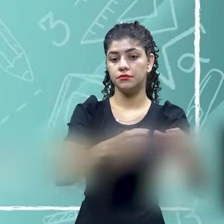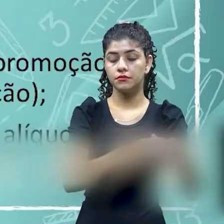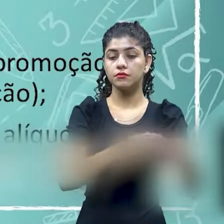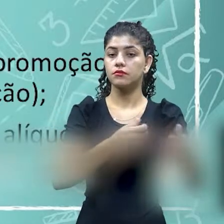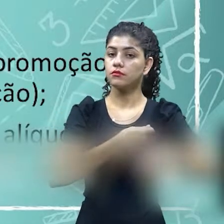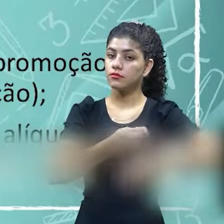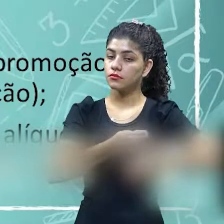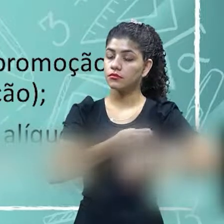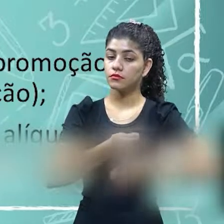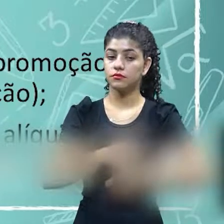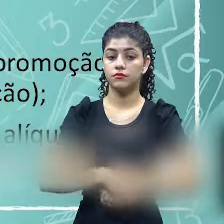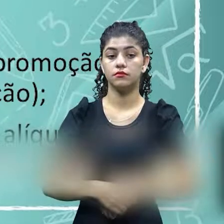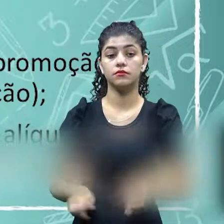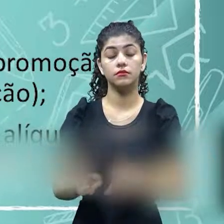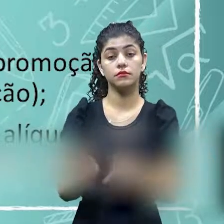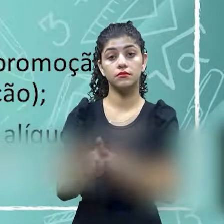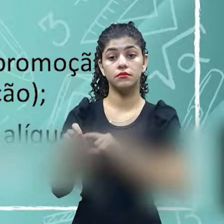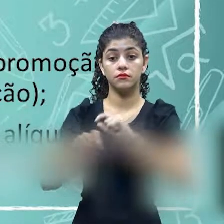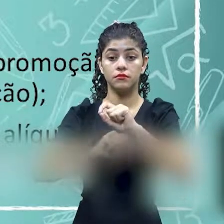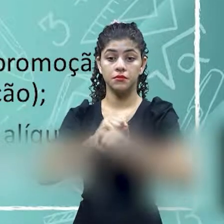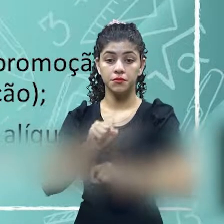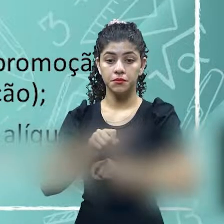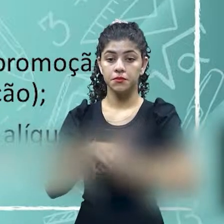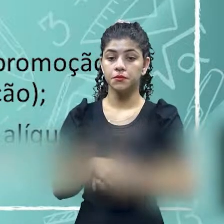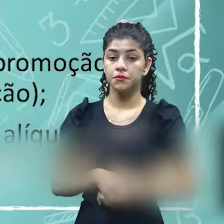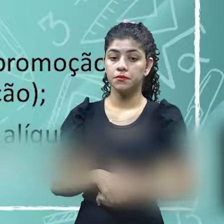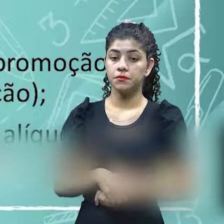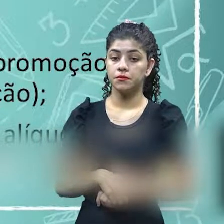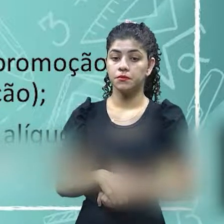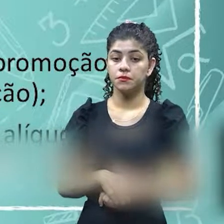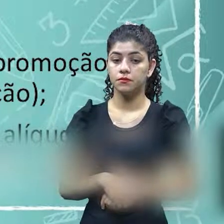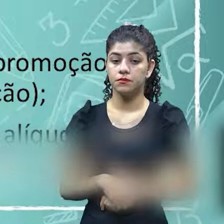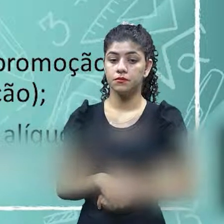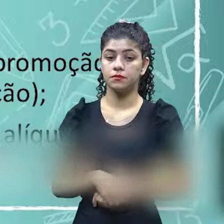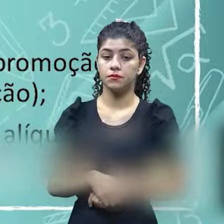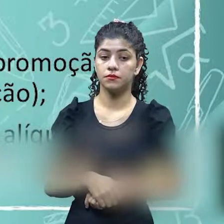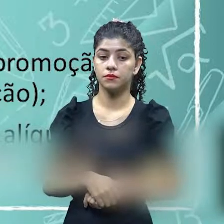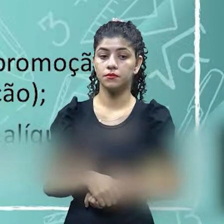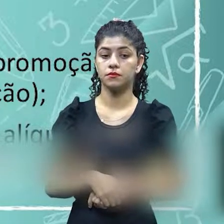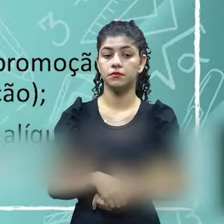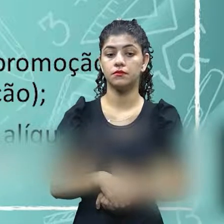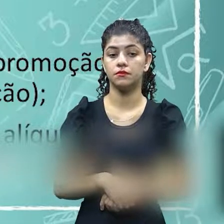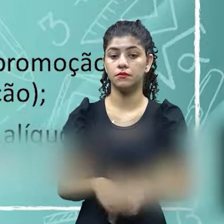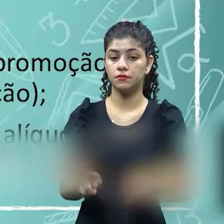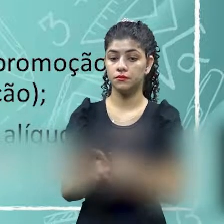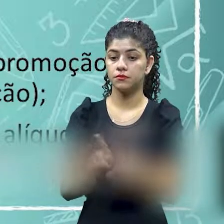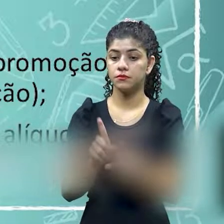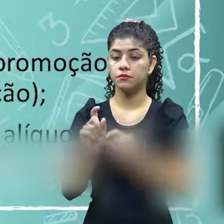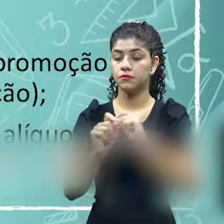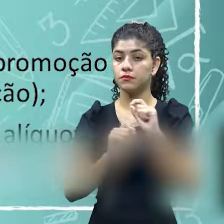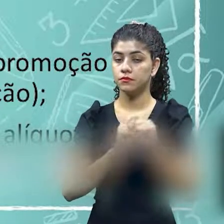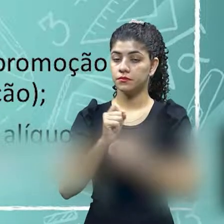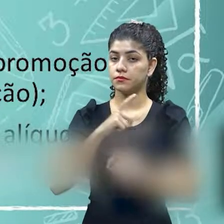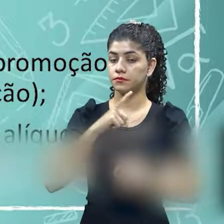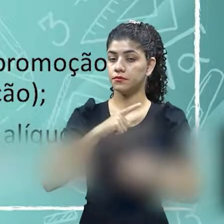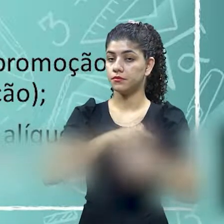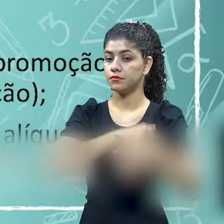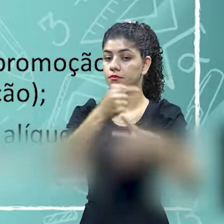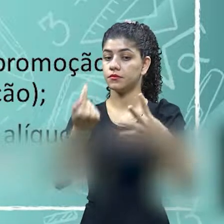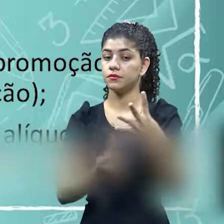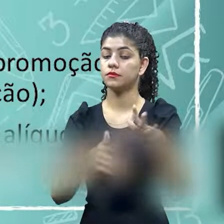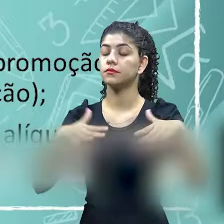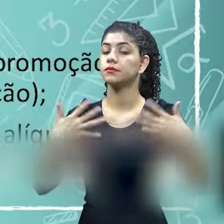econômico. Ou também as reservas de mercado. Também foi acordado que a TEC deveria atender os seguintes